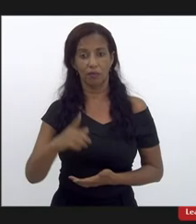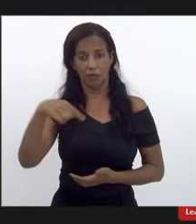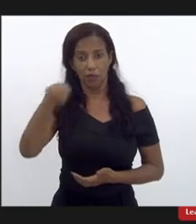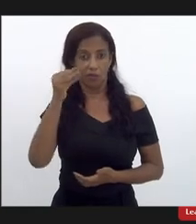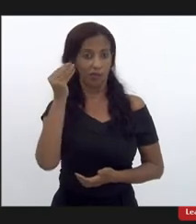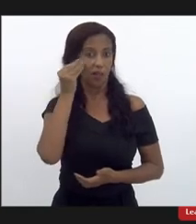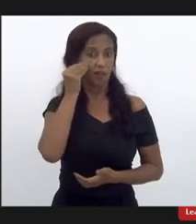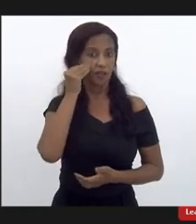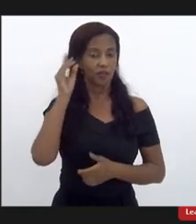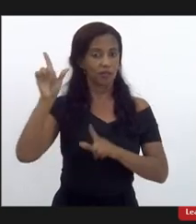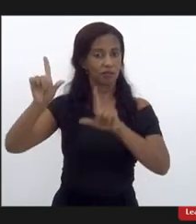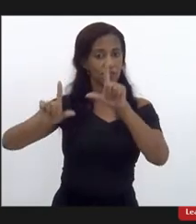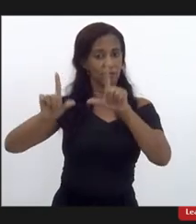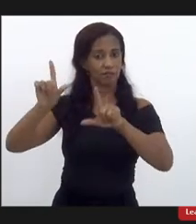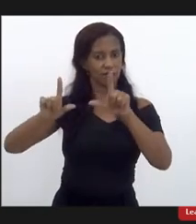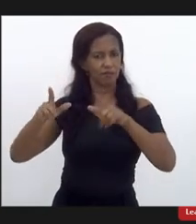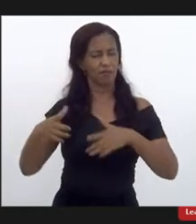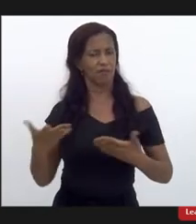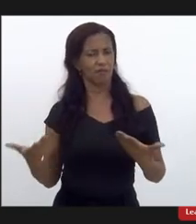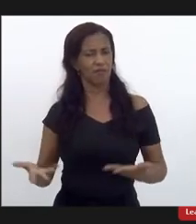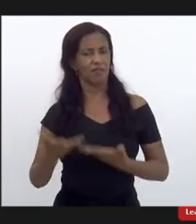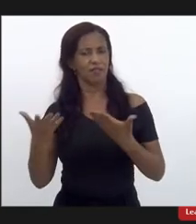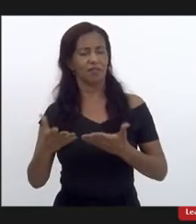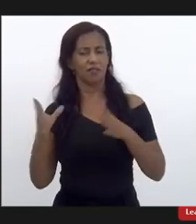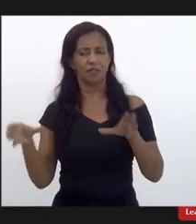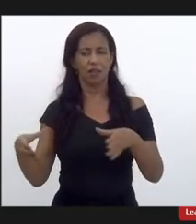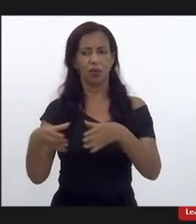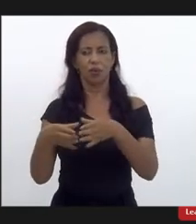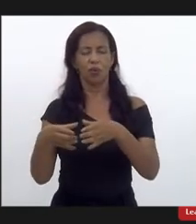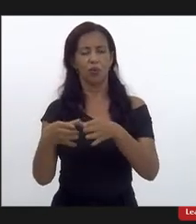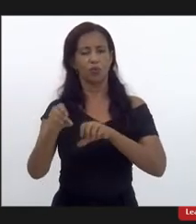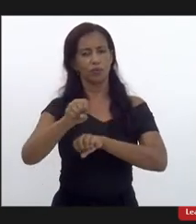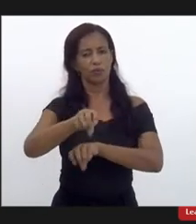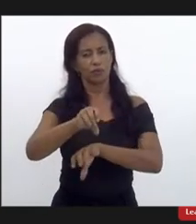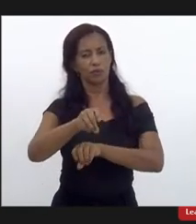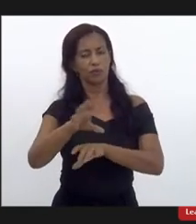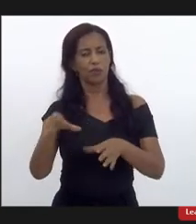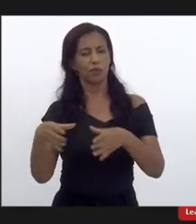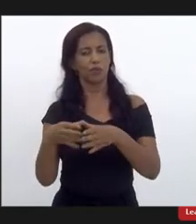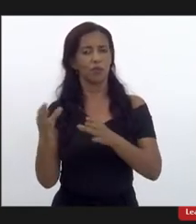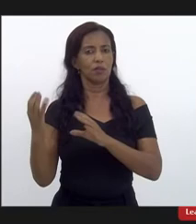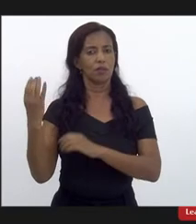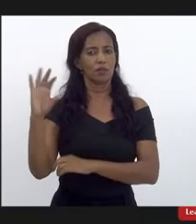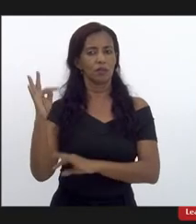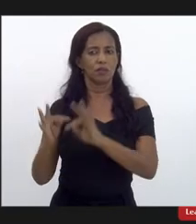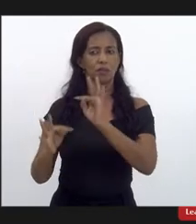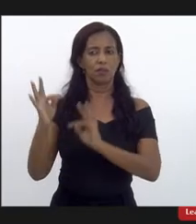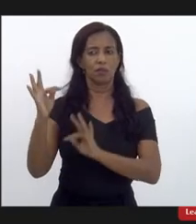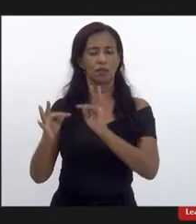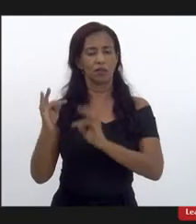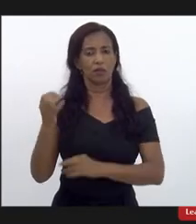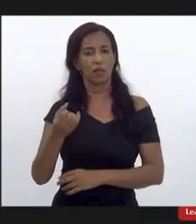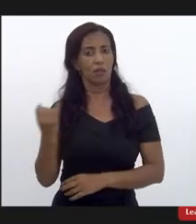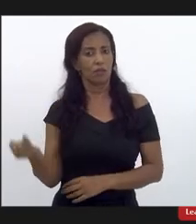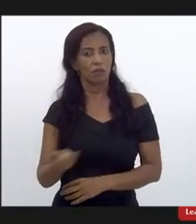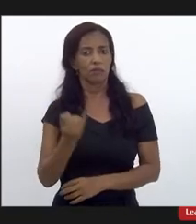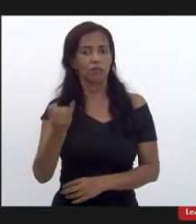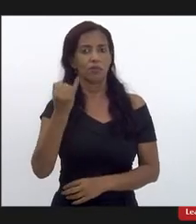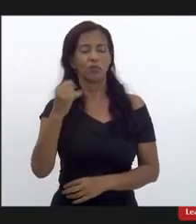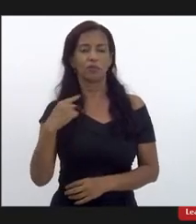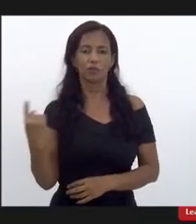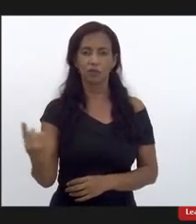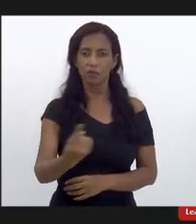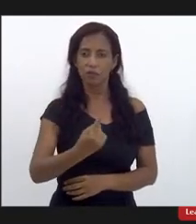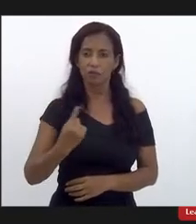pela TV Alerj, saudar essa iniciativa da Comissão de Educação e da Comissão de Ciência e Tecnologia. É muito importante que a